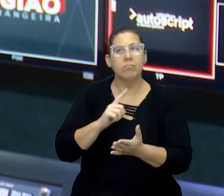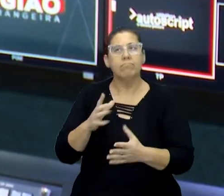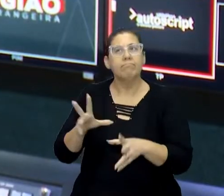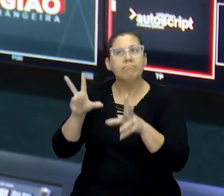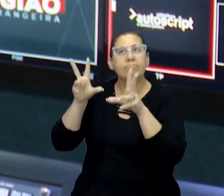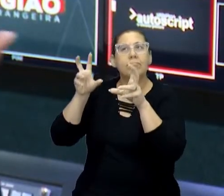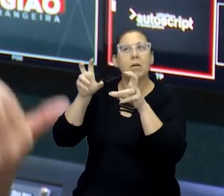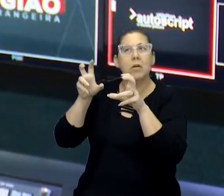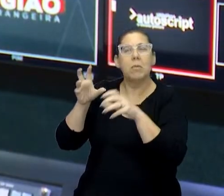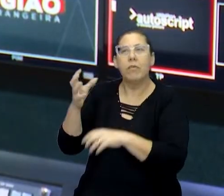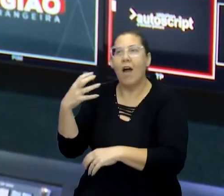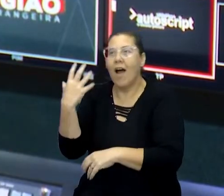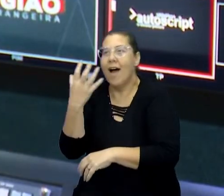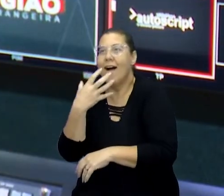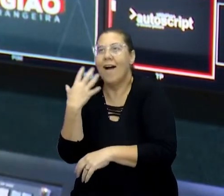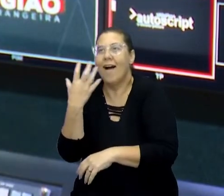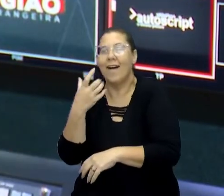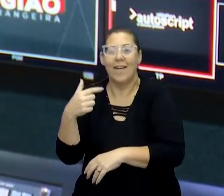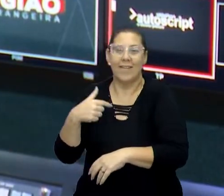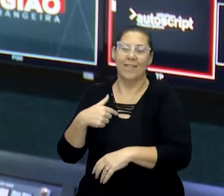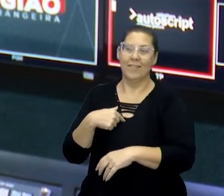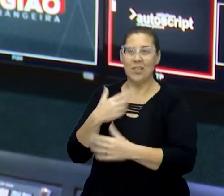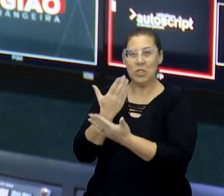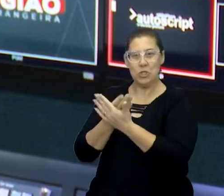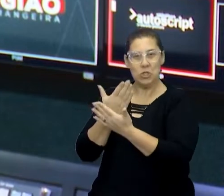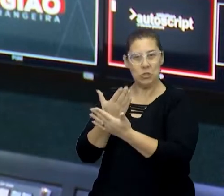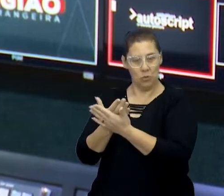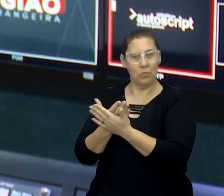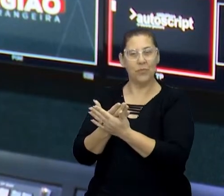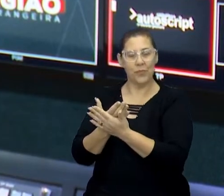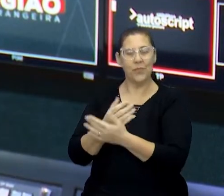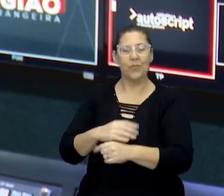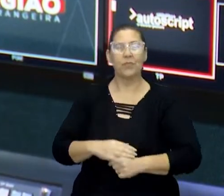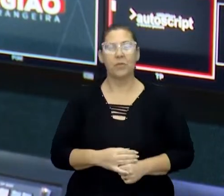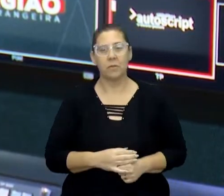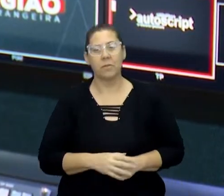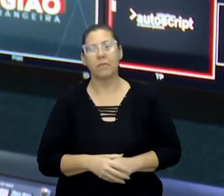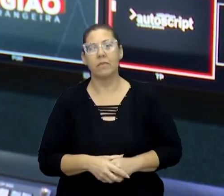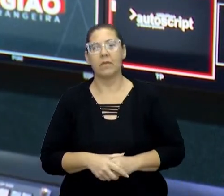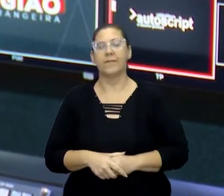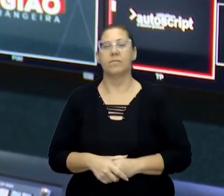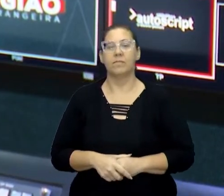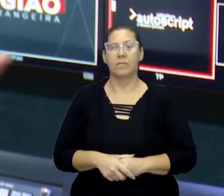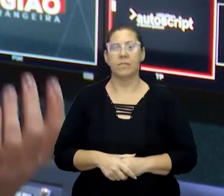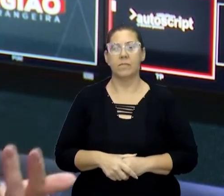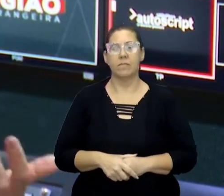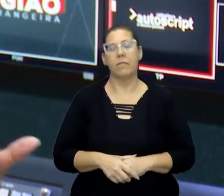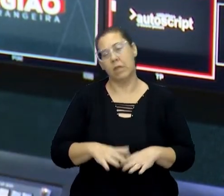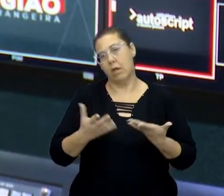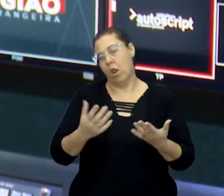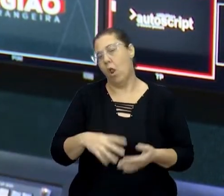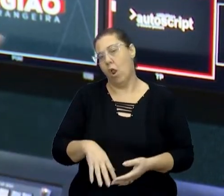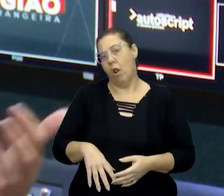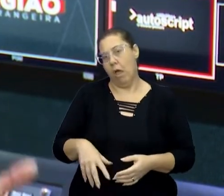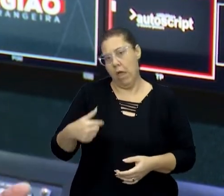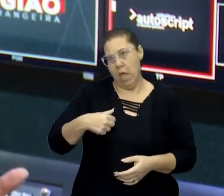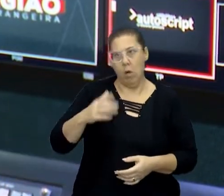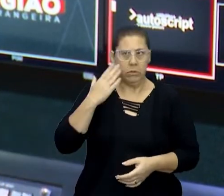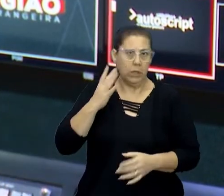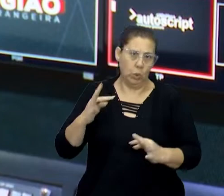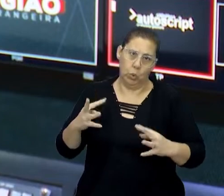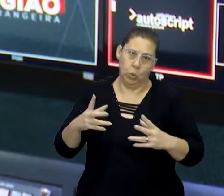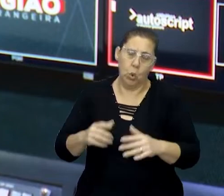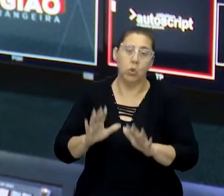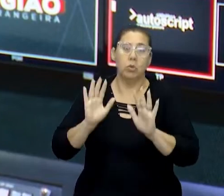ao tema e se tornou o meu tema de estudo, de fato, na editoria internacional. Claro que eu acabo sabendo de